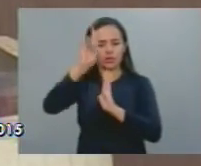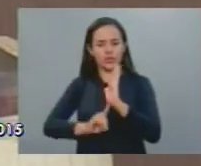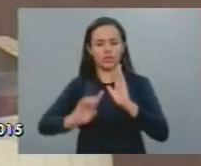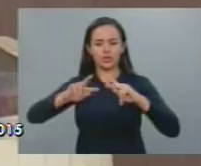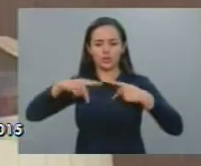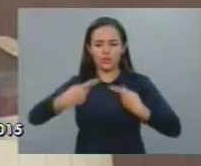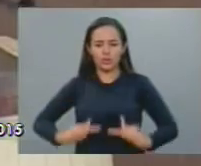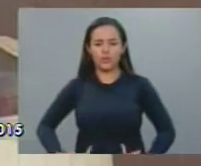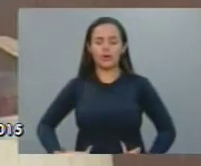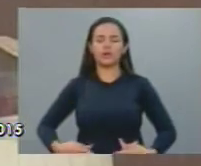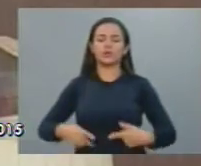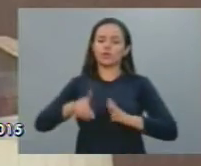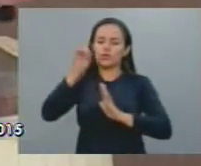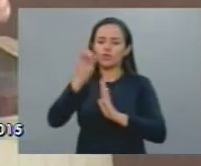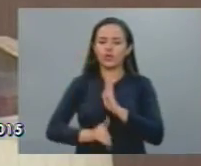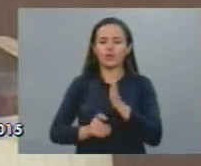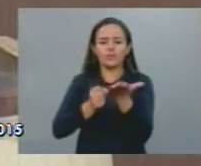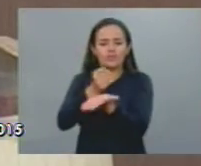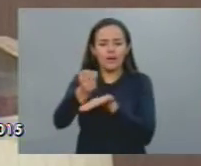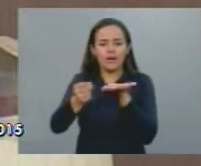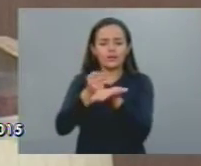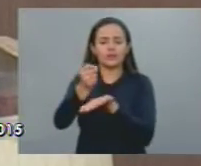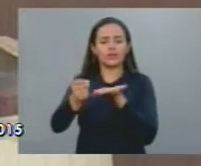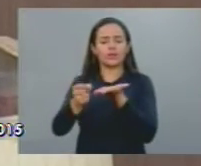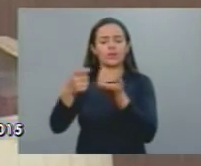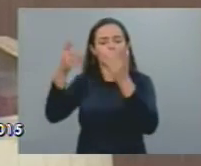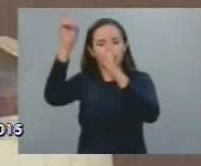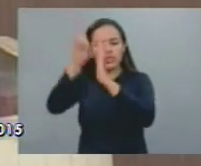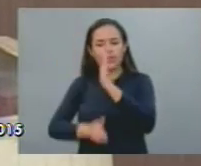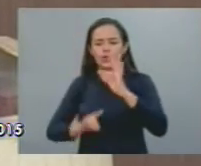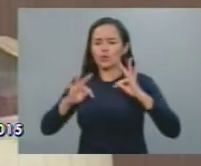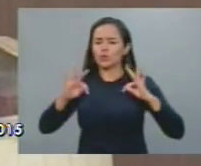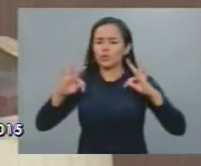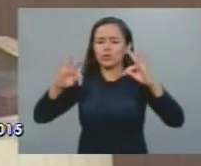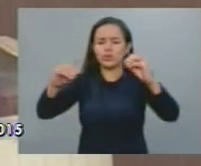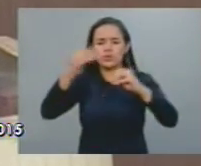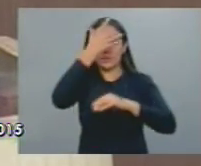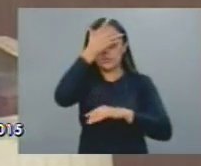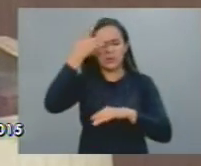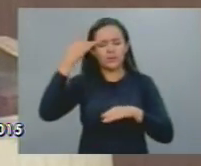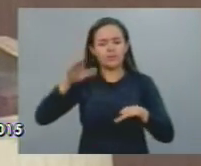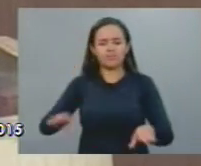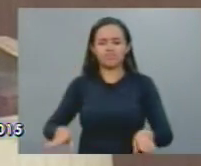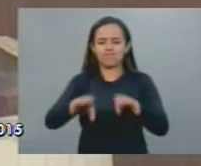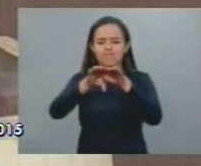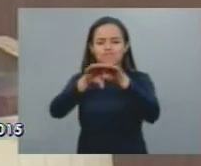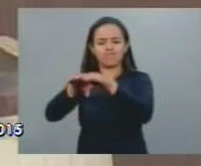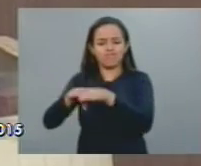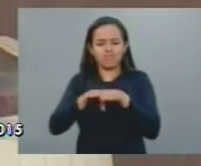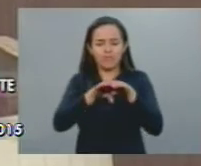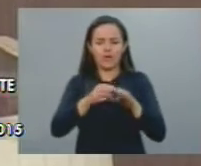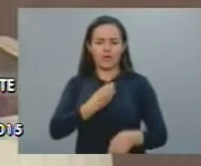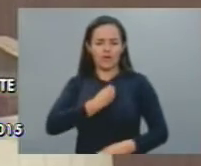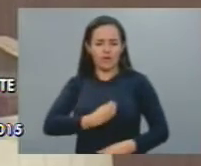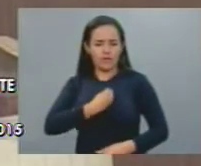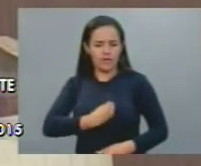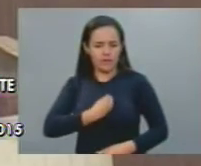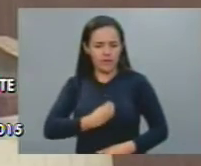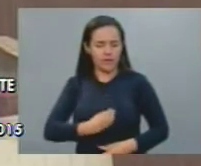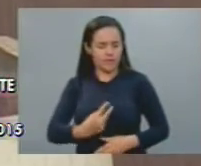direitos fundamentais, dos direitos de todas as pessoas, a uma vida digna, uma vida livre, uma